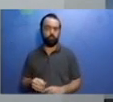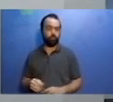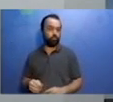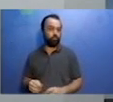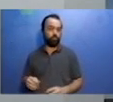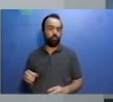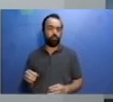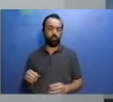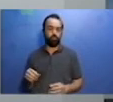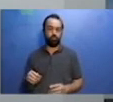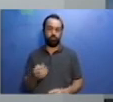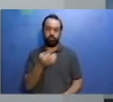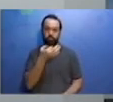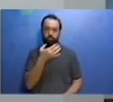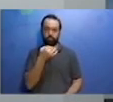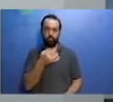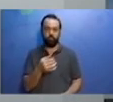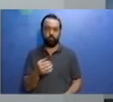Antibiótico, a